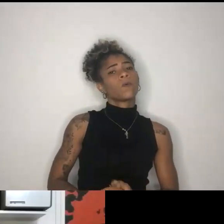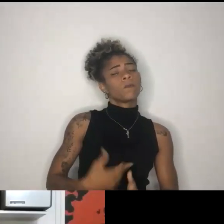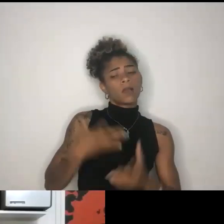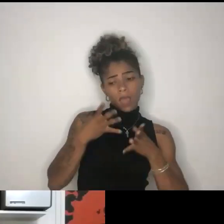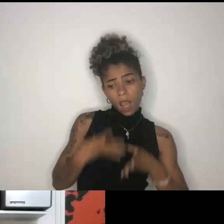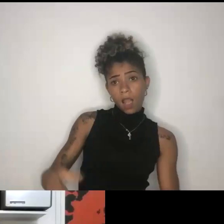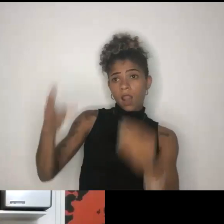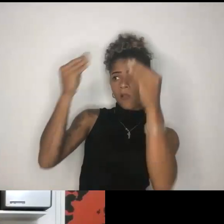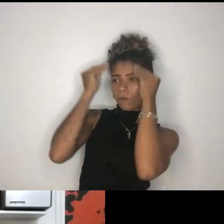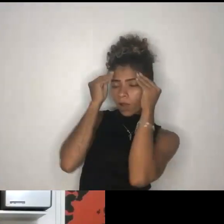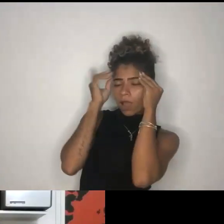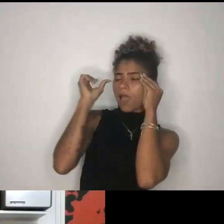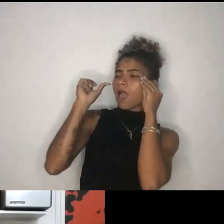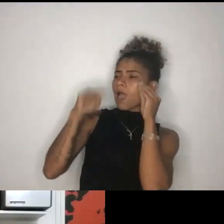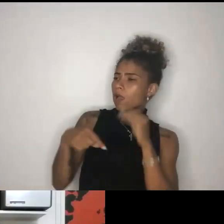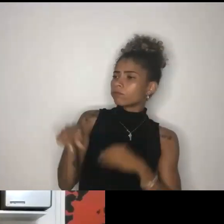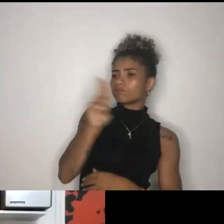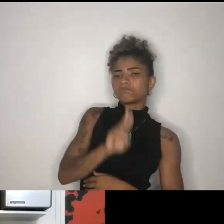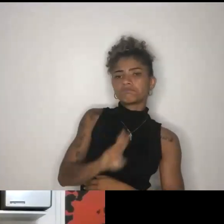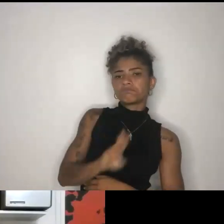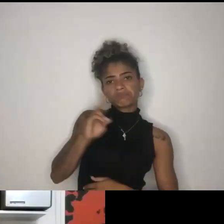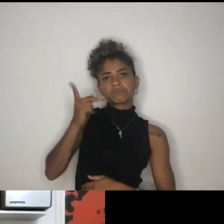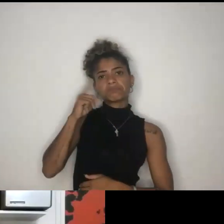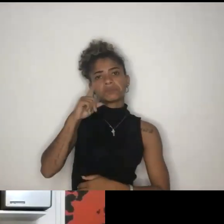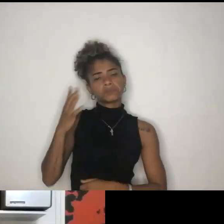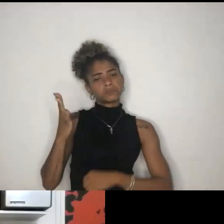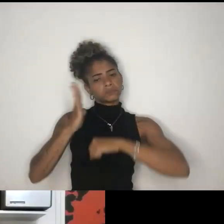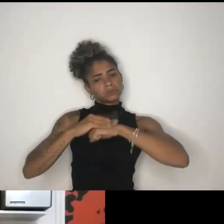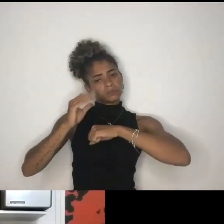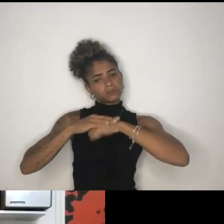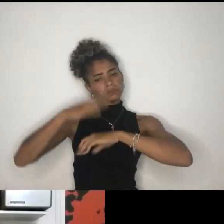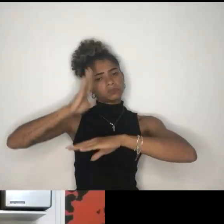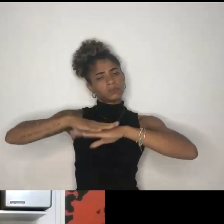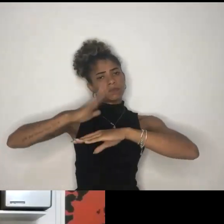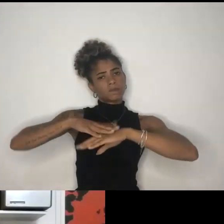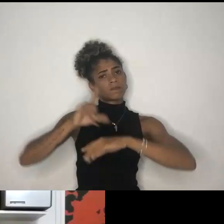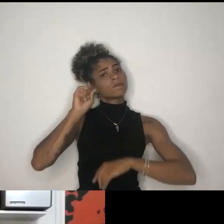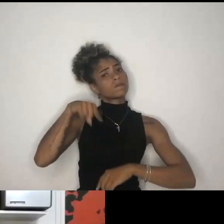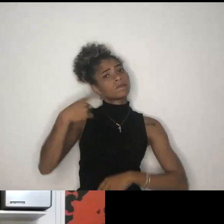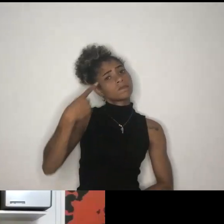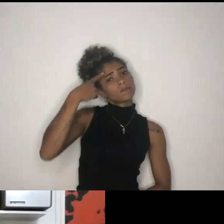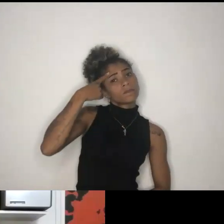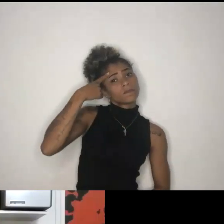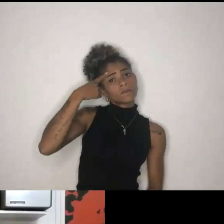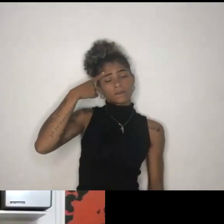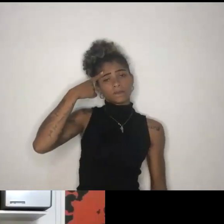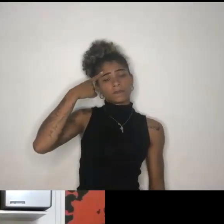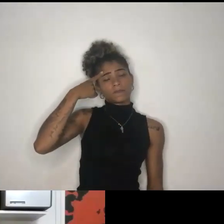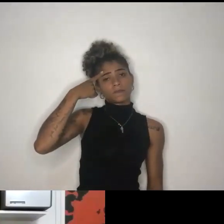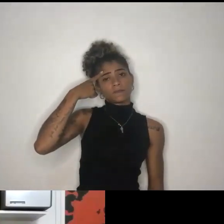com muito assim muito apreço pelo Ofício E aí a gente pensa pô é